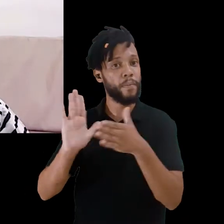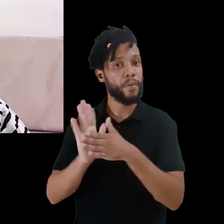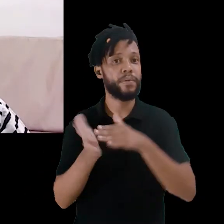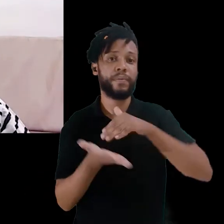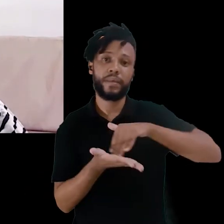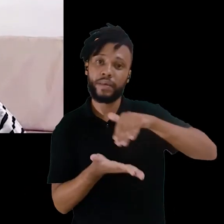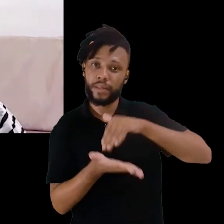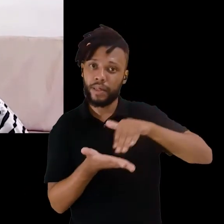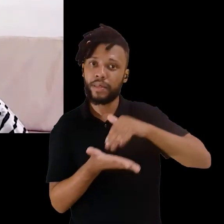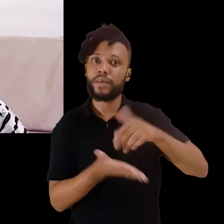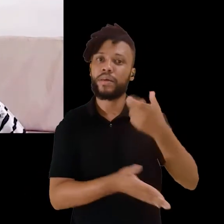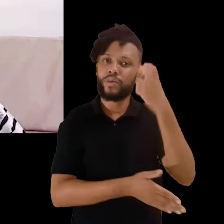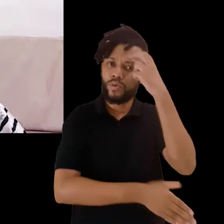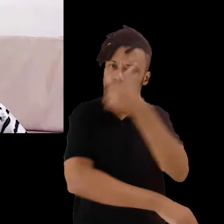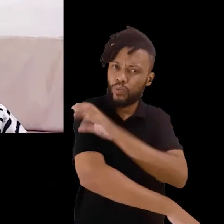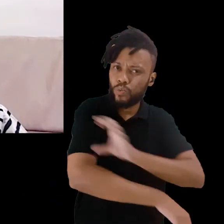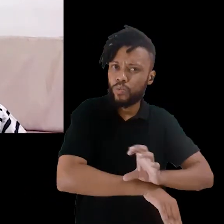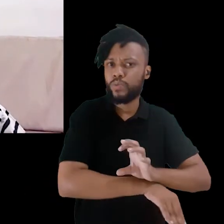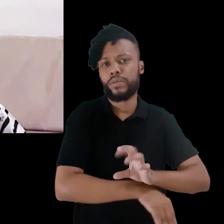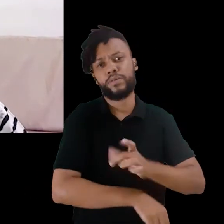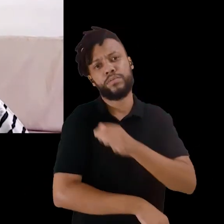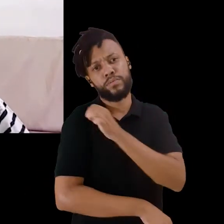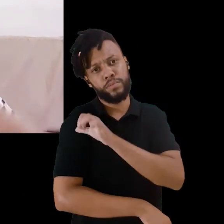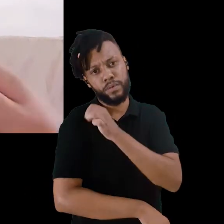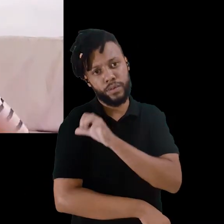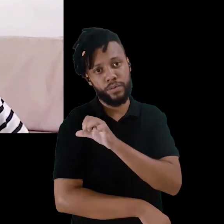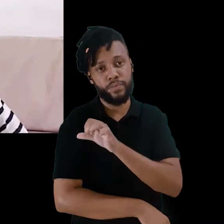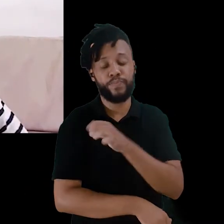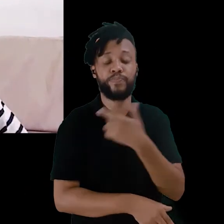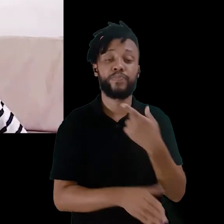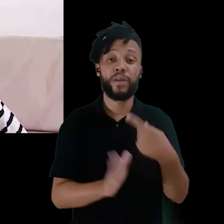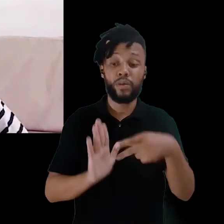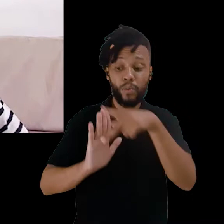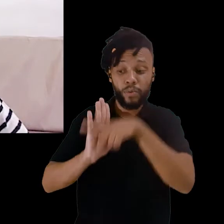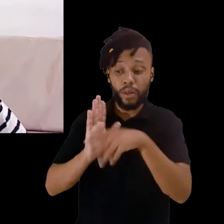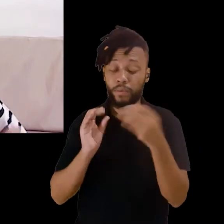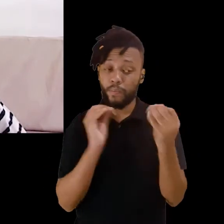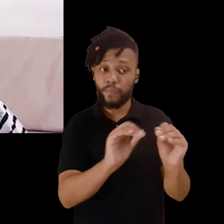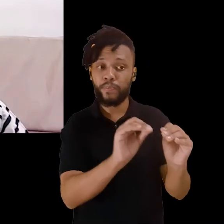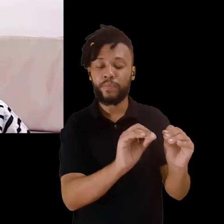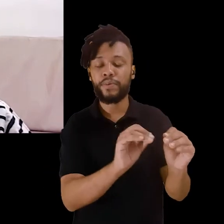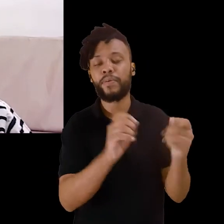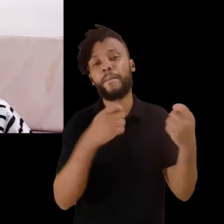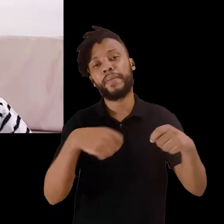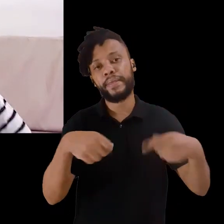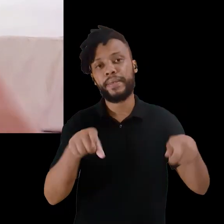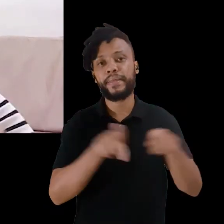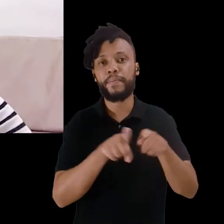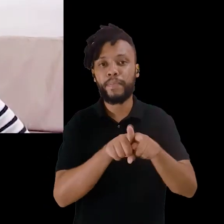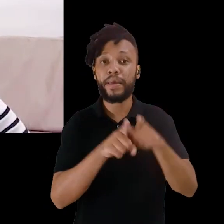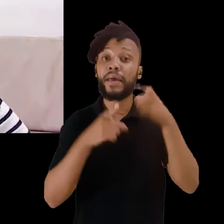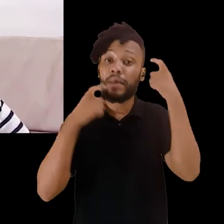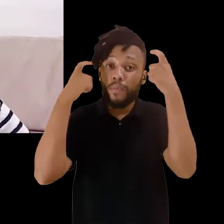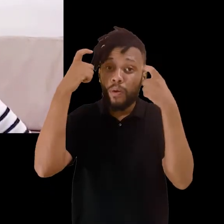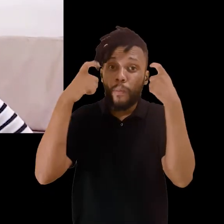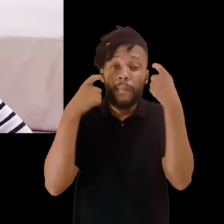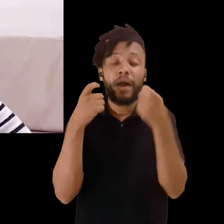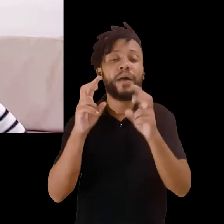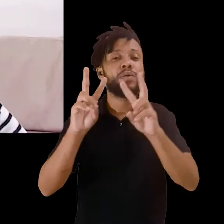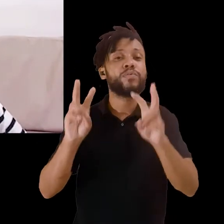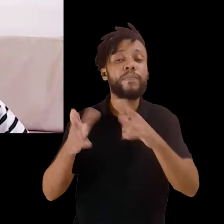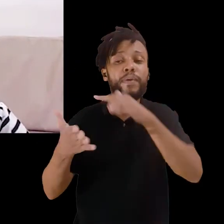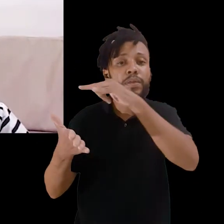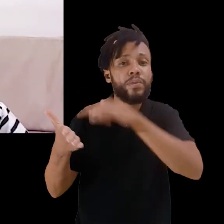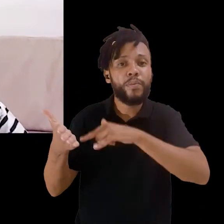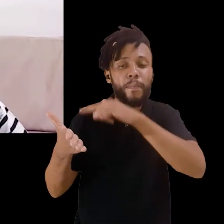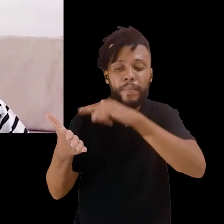realizar a inscrição do seu projeto na Lei de Incentivo, a gente também tem que se preocupar com aquelas questões de documentação, não só da proponente, como